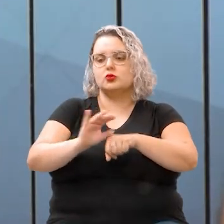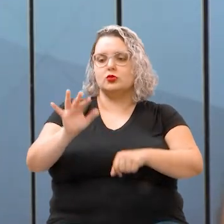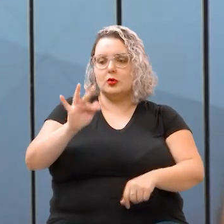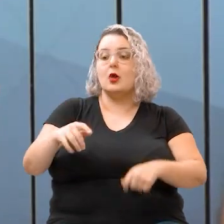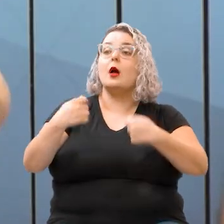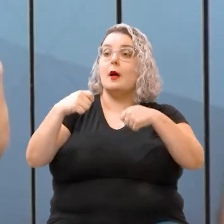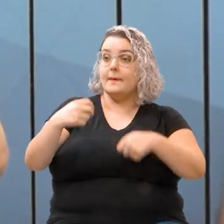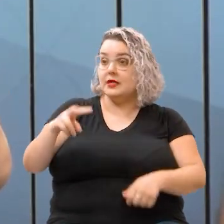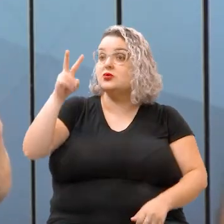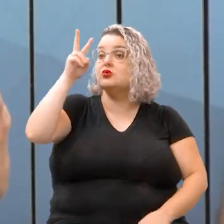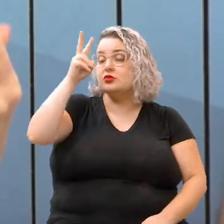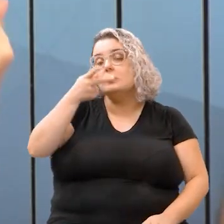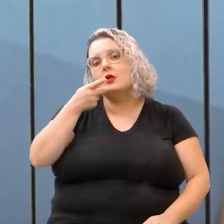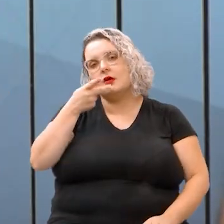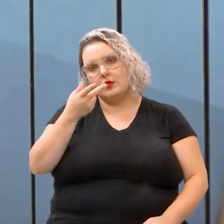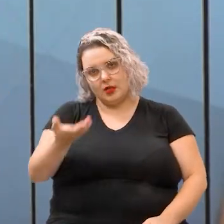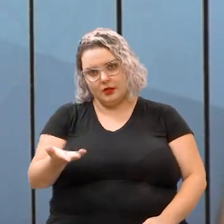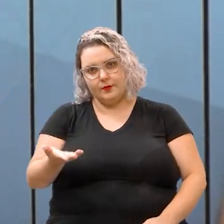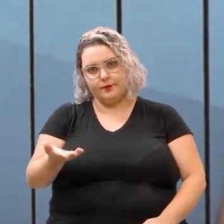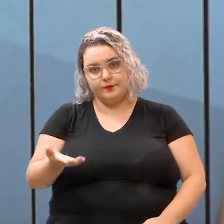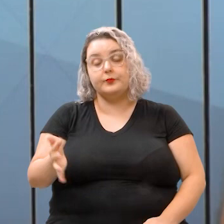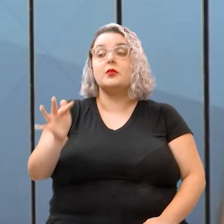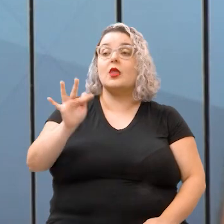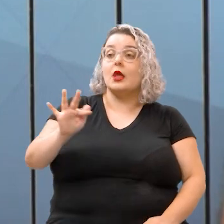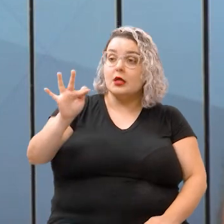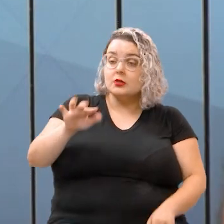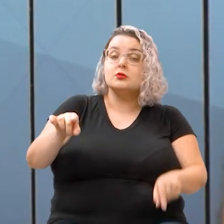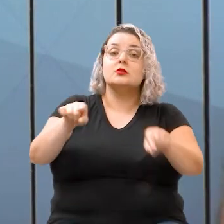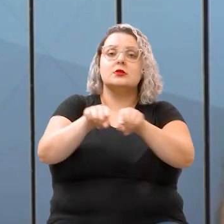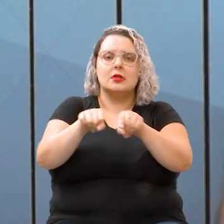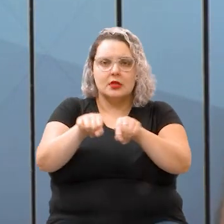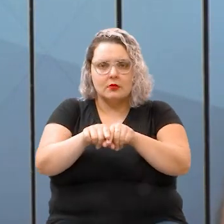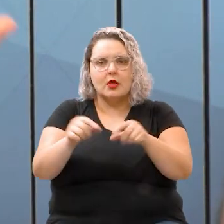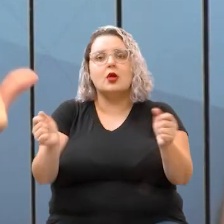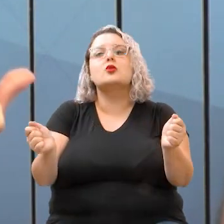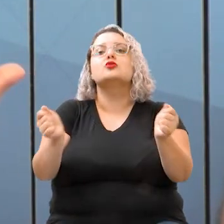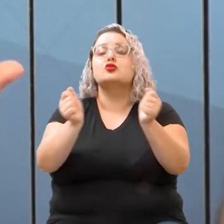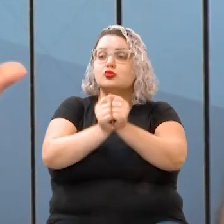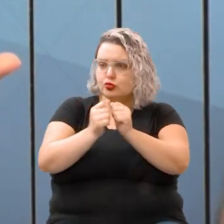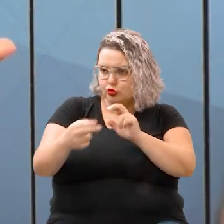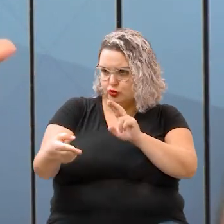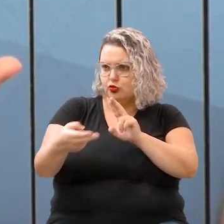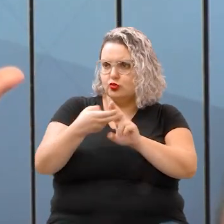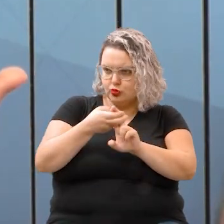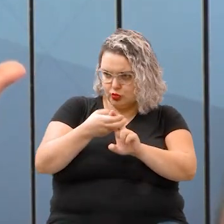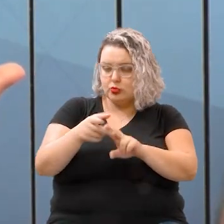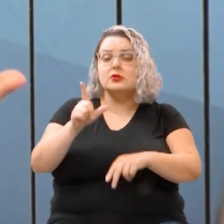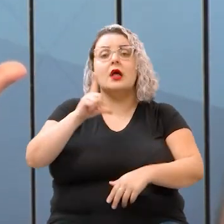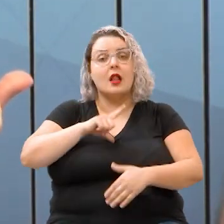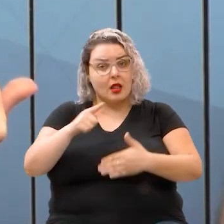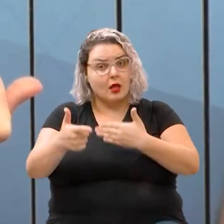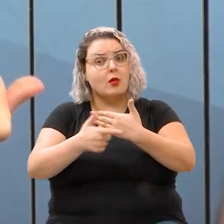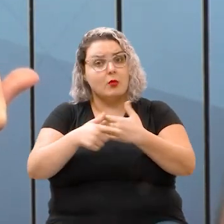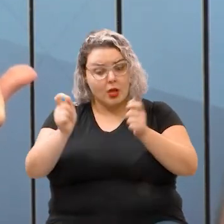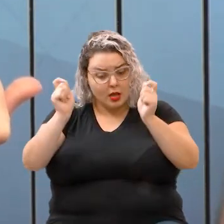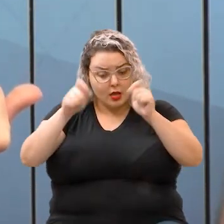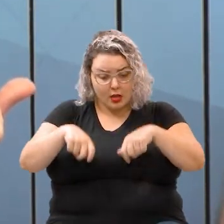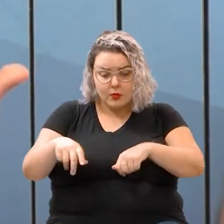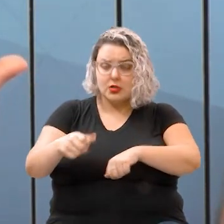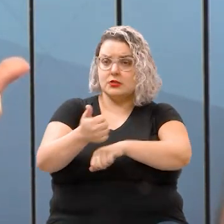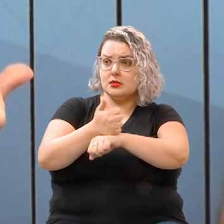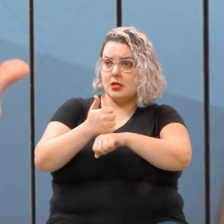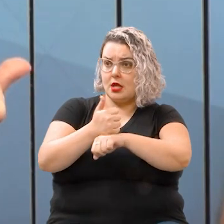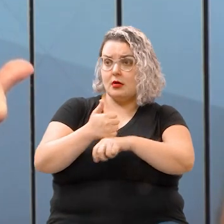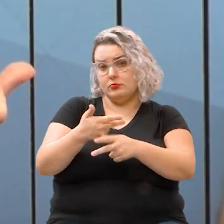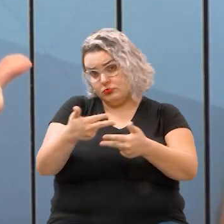precisam lembrar disso e falar disso. E as universidades também, junto do SUS, têm um papel de capacitação dos profissionais.